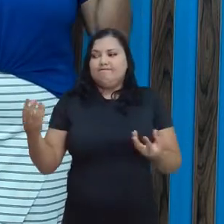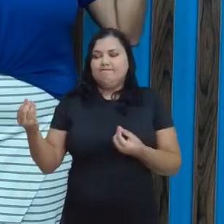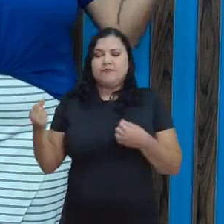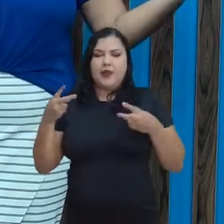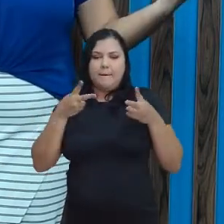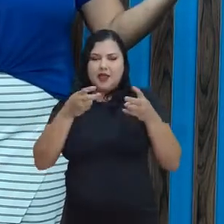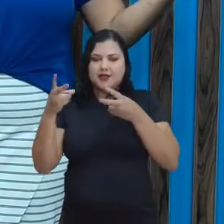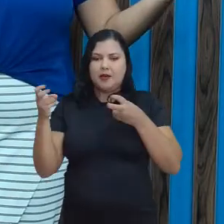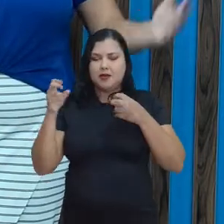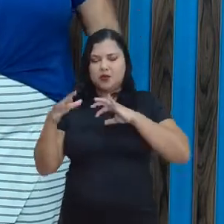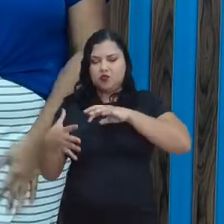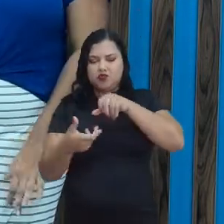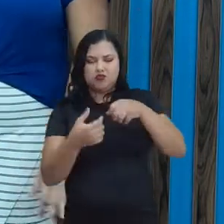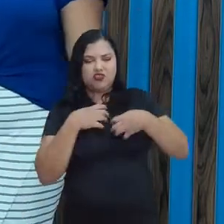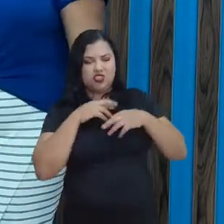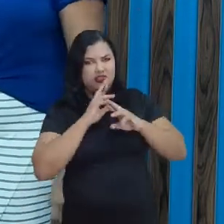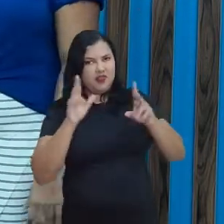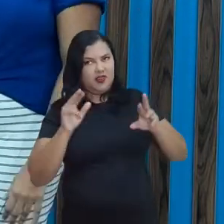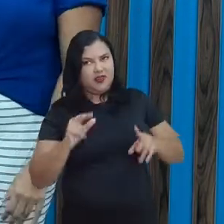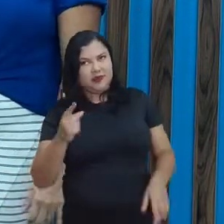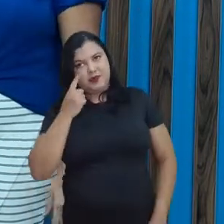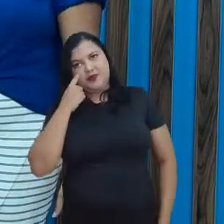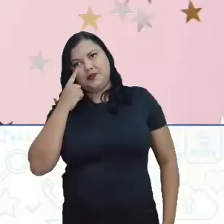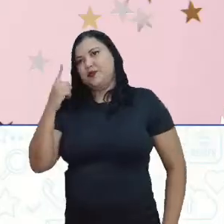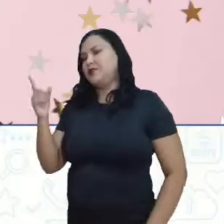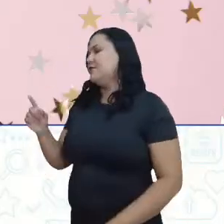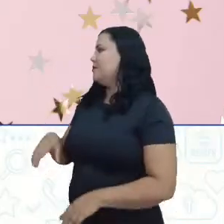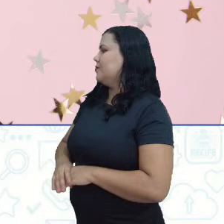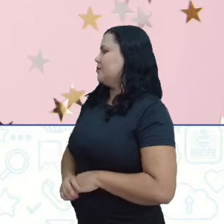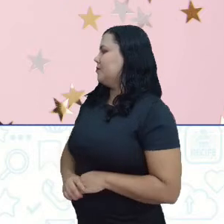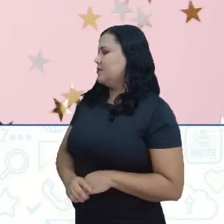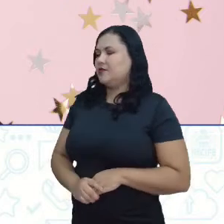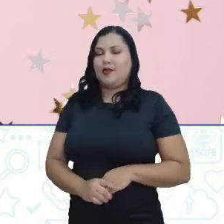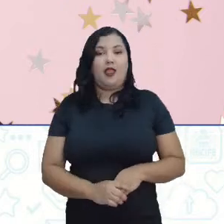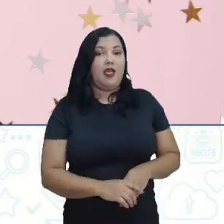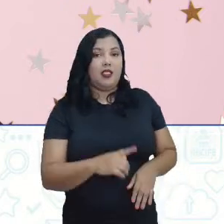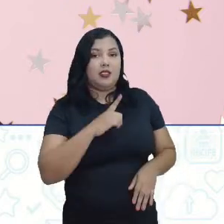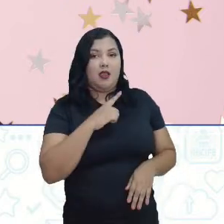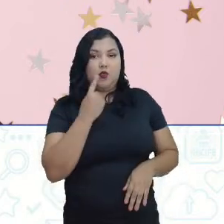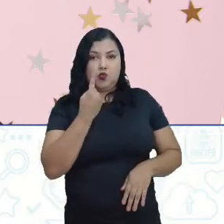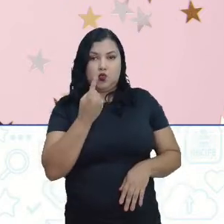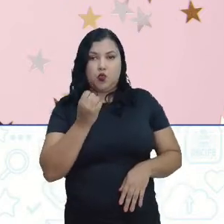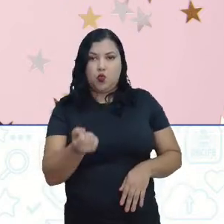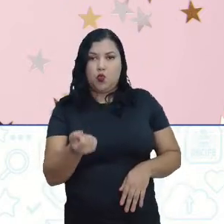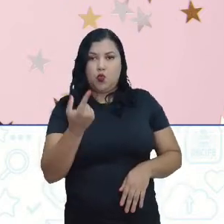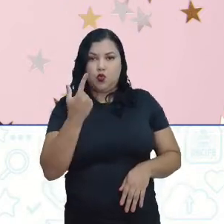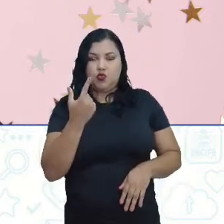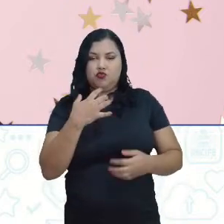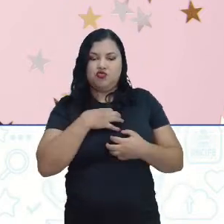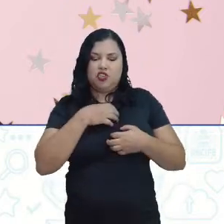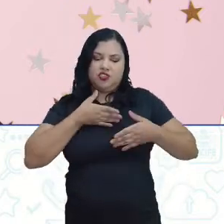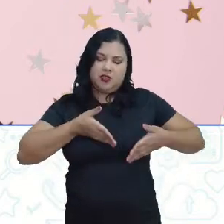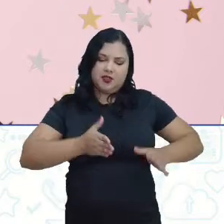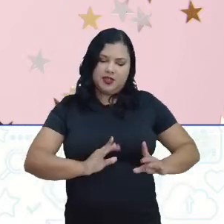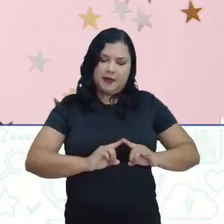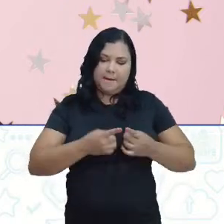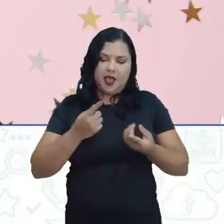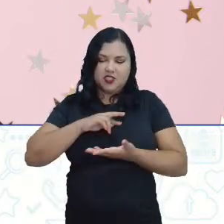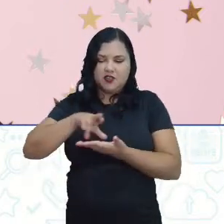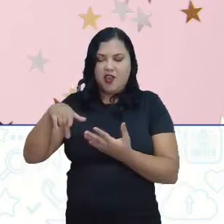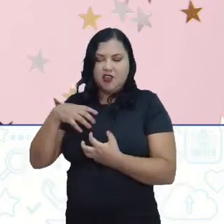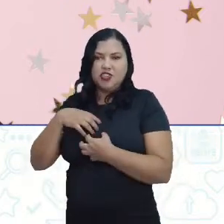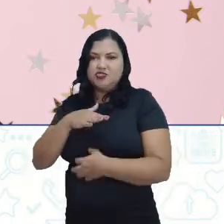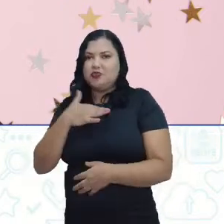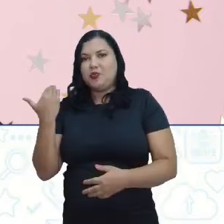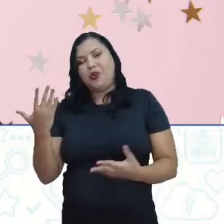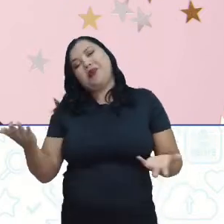percepção de mundo diferente. Ó, temos só um jeito de nascer e muitos de morrer. É verdade,